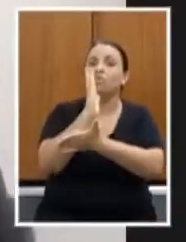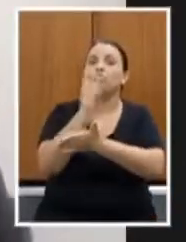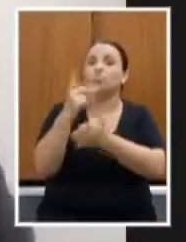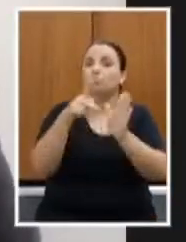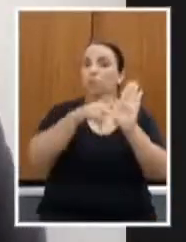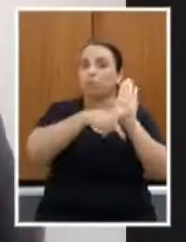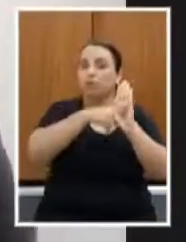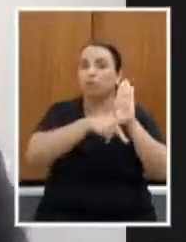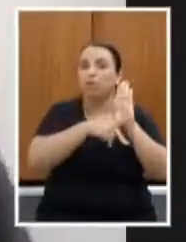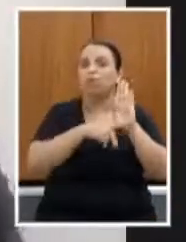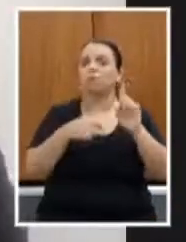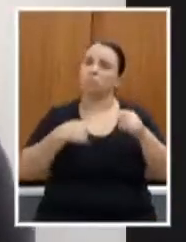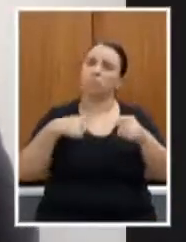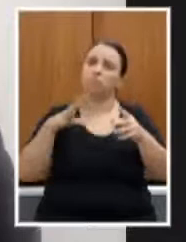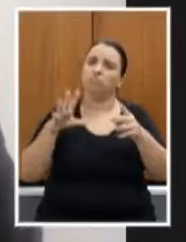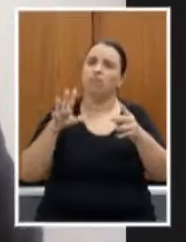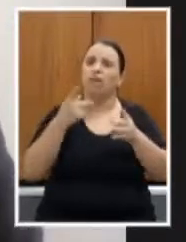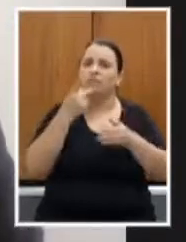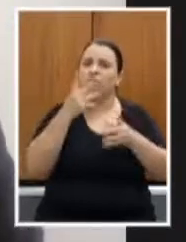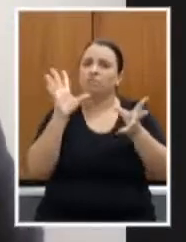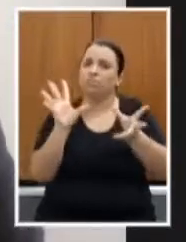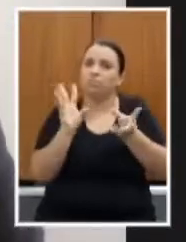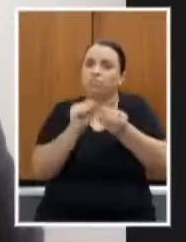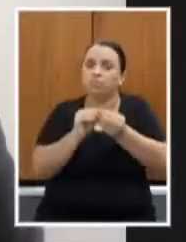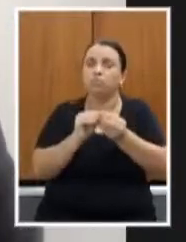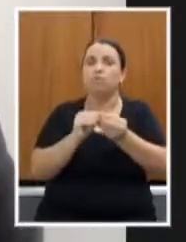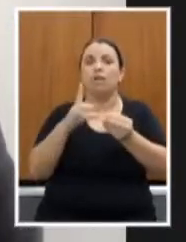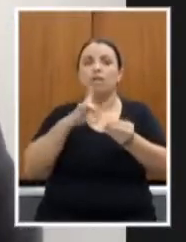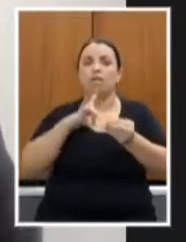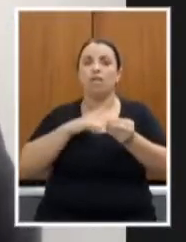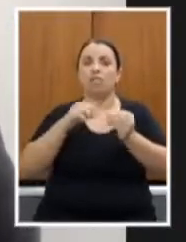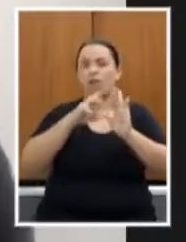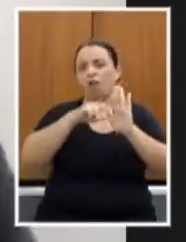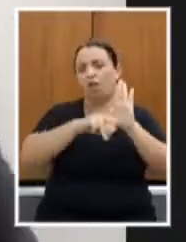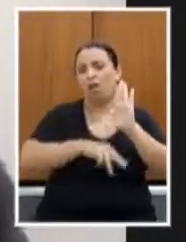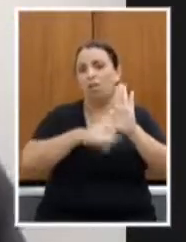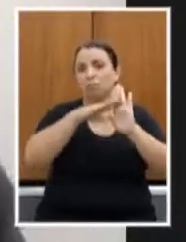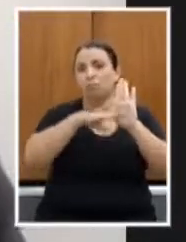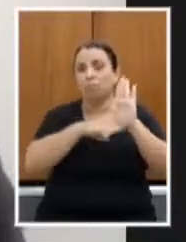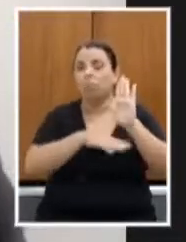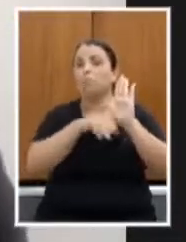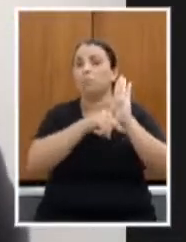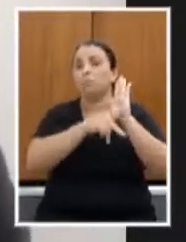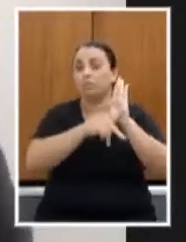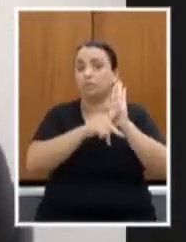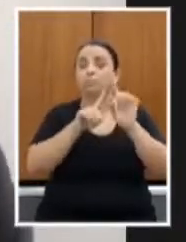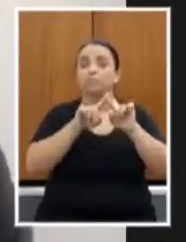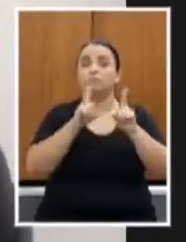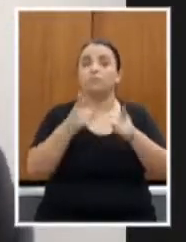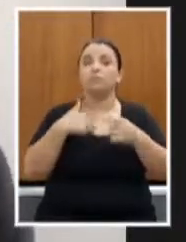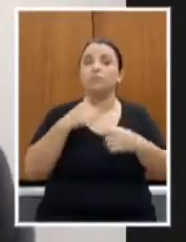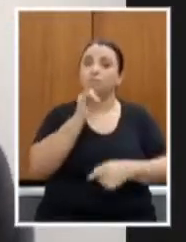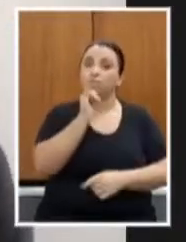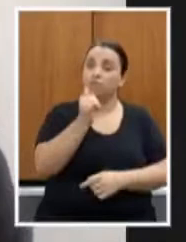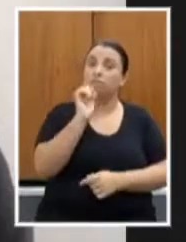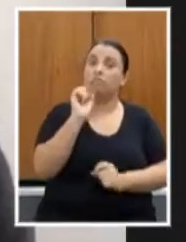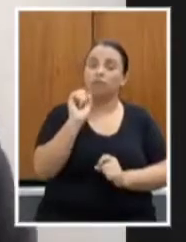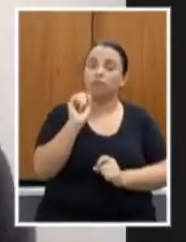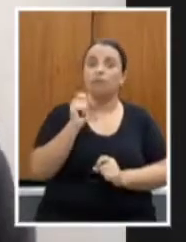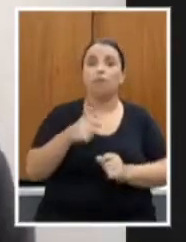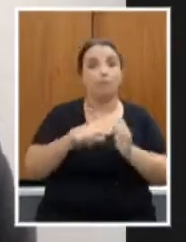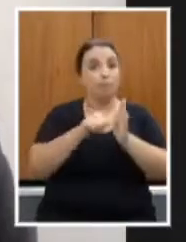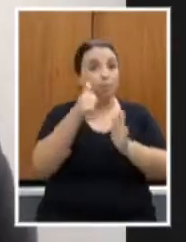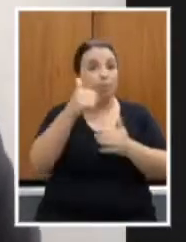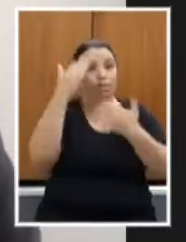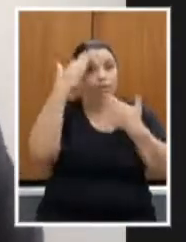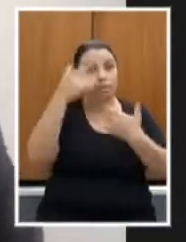os 10 minutos, temos aí um grande número de projetos, mas é para dizer, primeiro agradecer a votação,